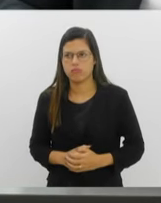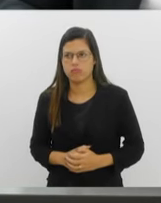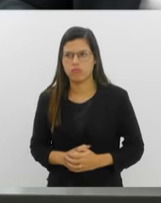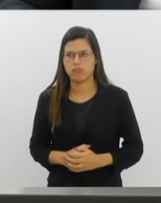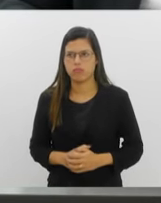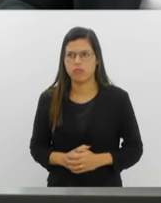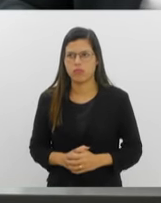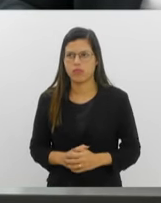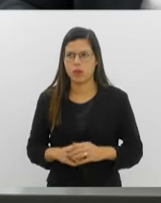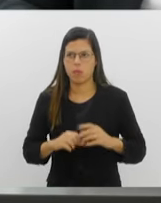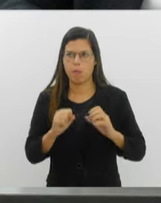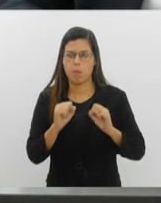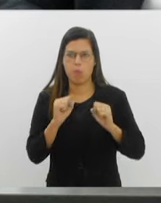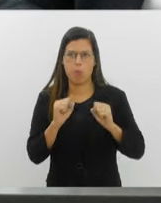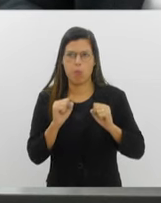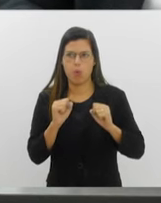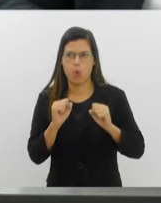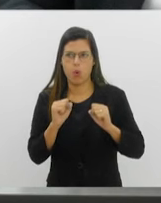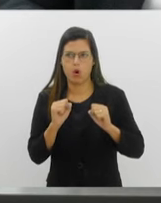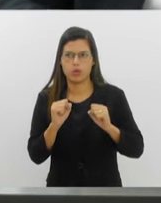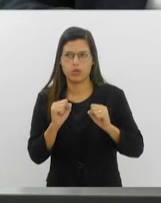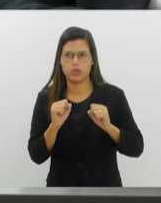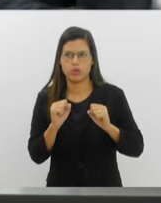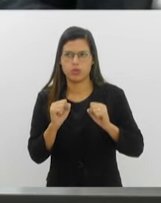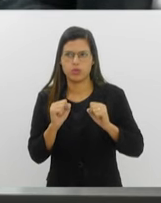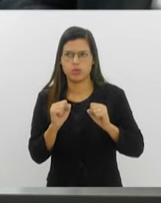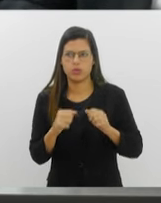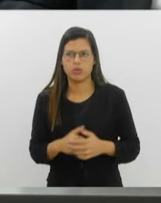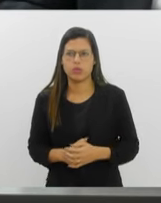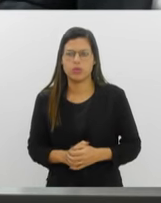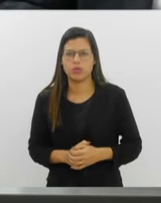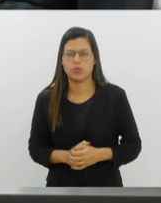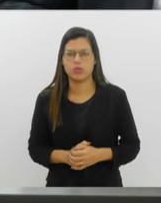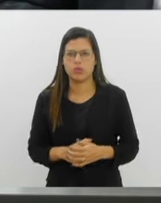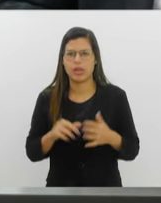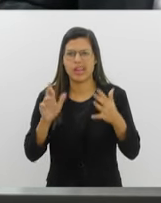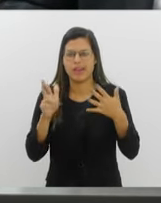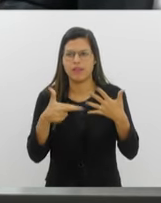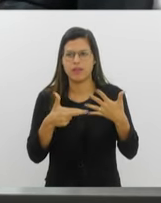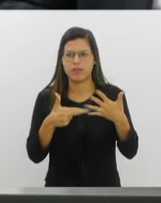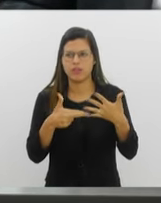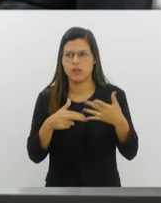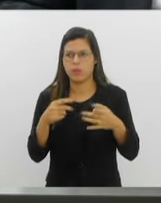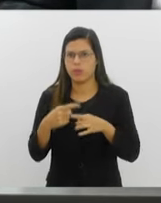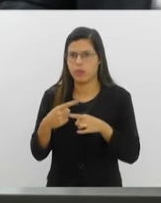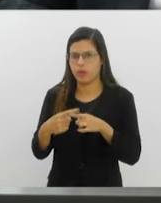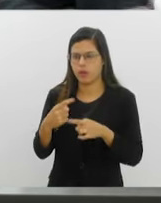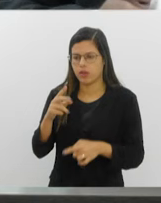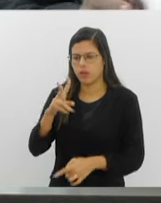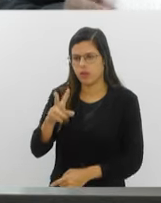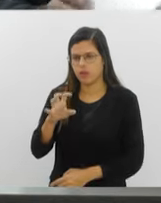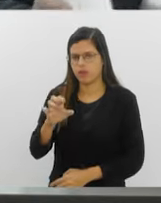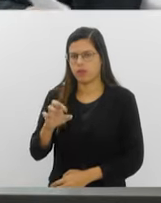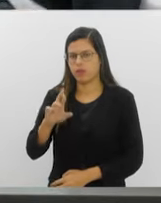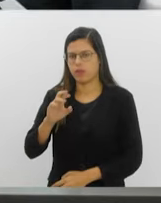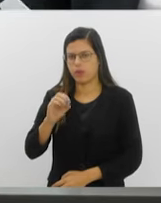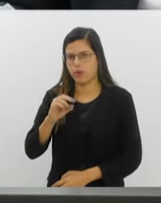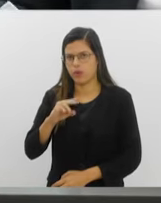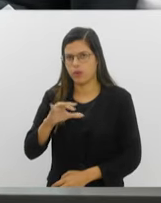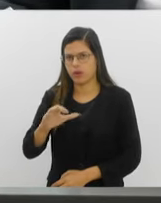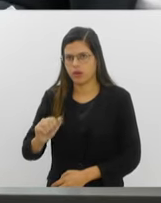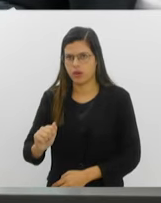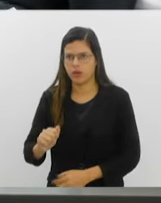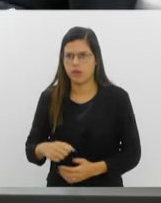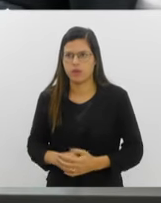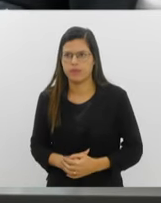for... O do vencido? Não. Aquele anterior? Porque a Verônica, que era a deputada Verônica... O 40, o